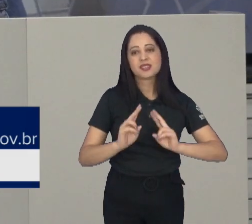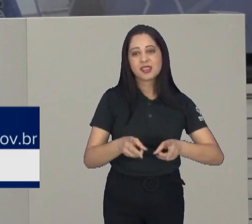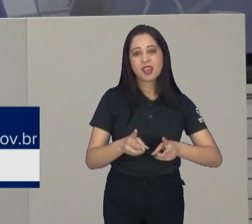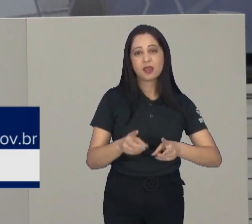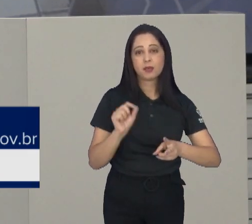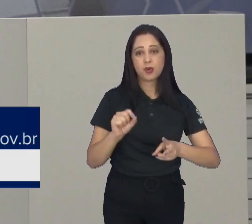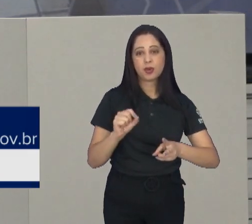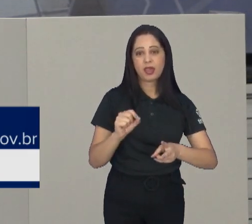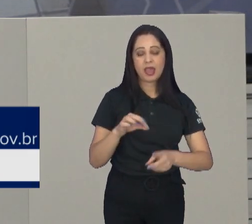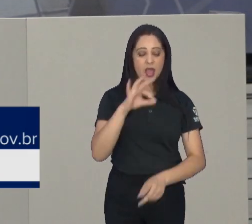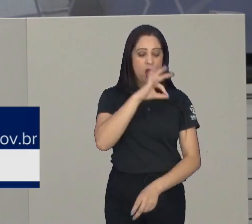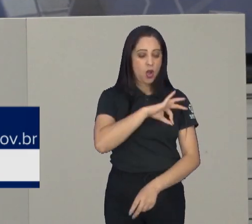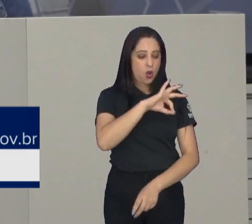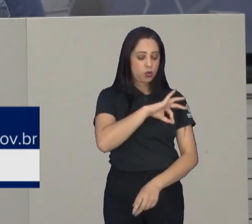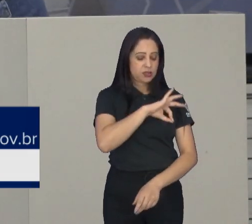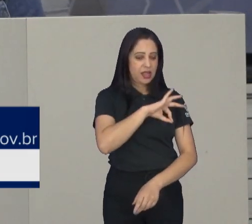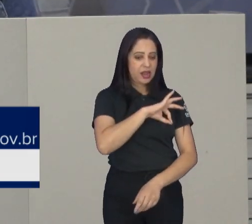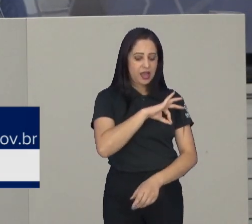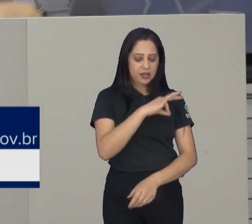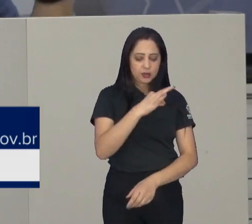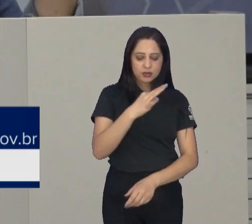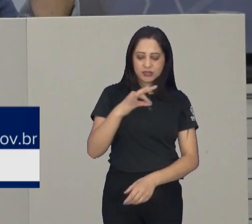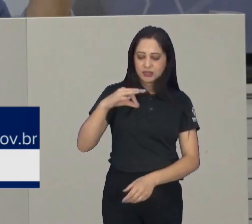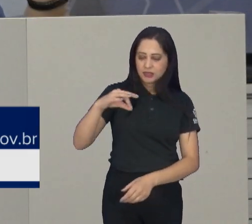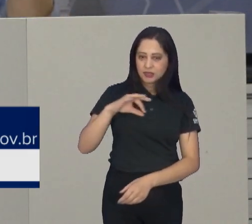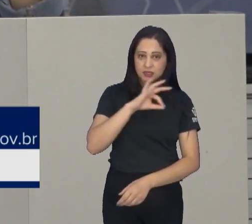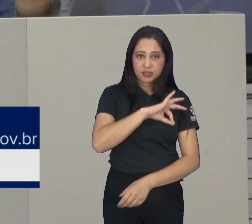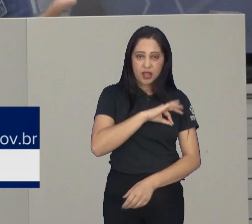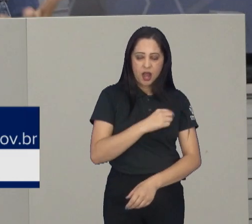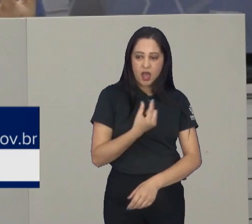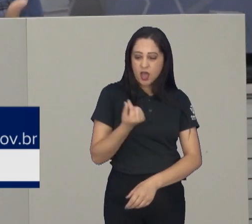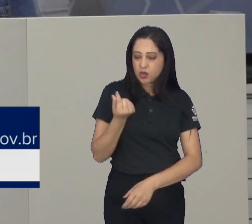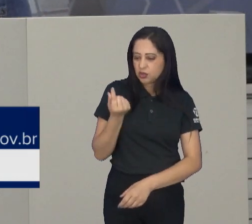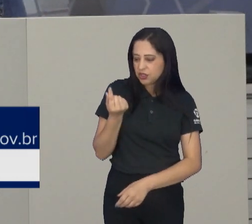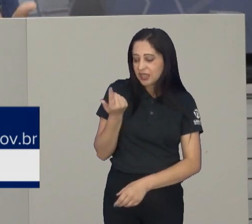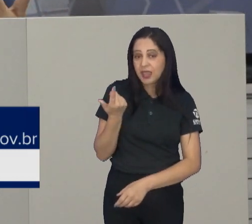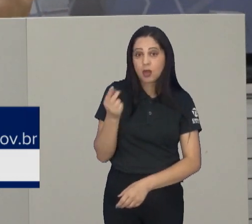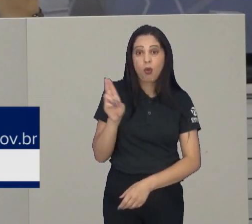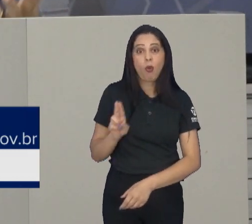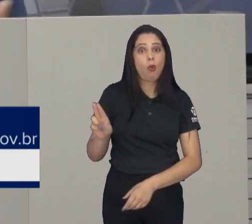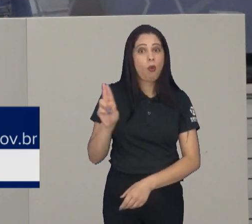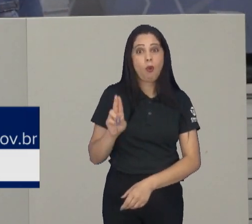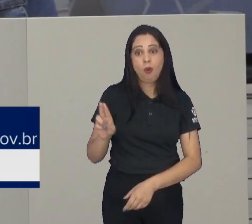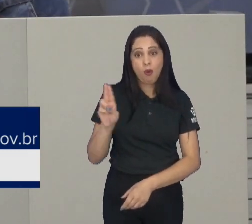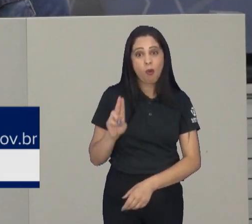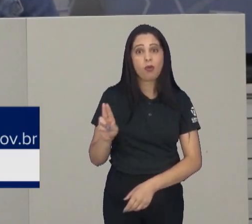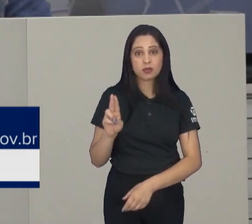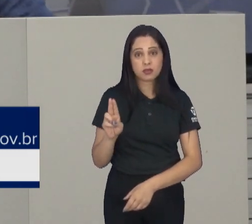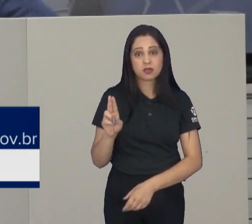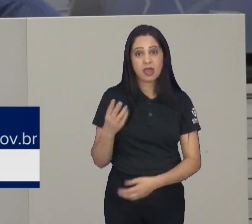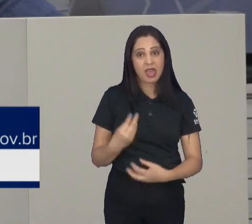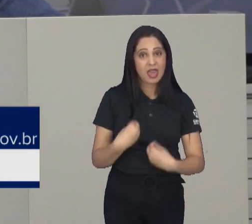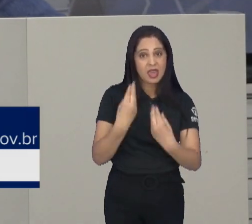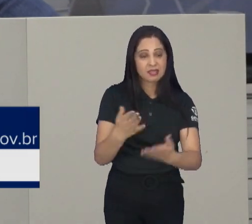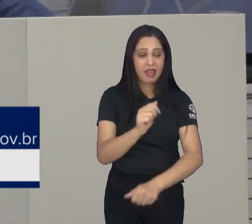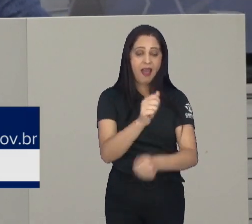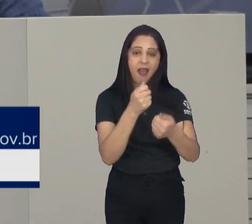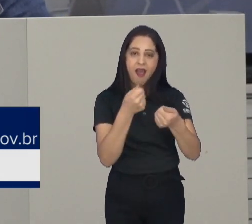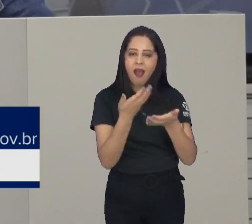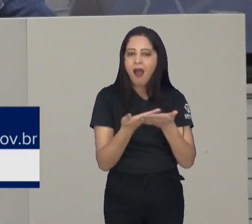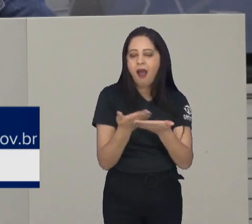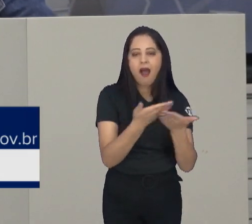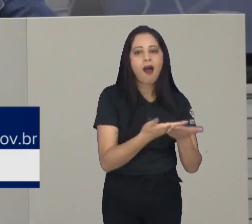próprio salário para poder dar uma... Dar uma aula de qualidade, poder proporcionar uma aula de qualidade para os seus alunos.